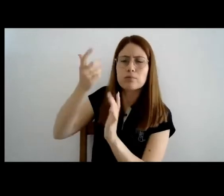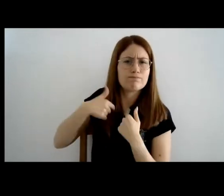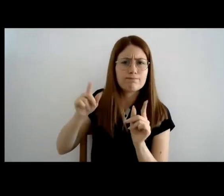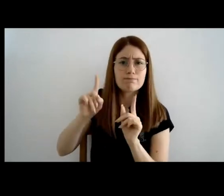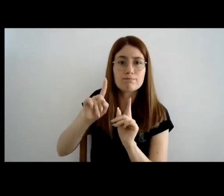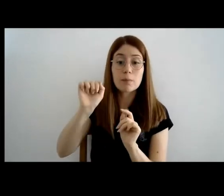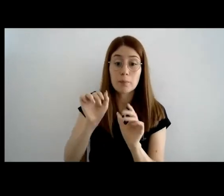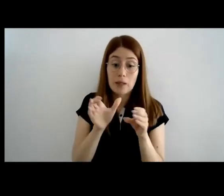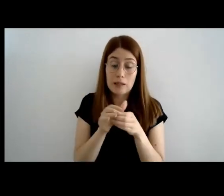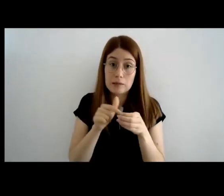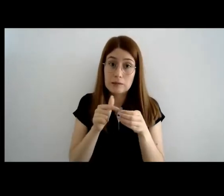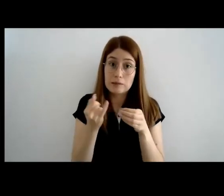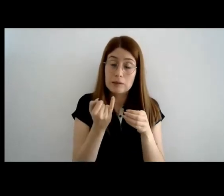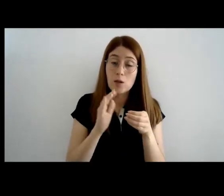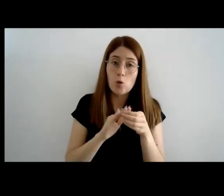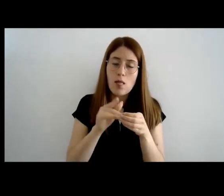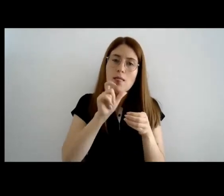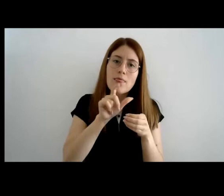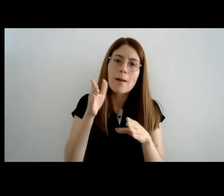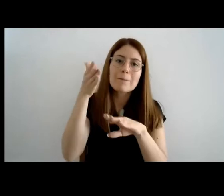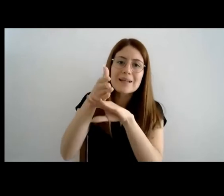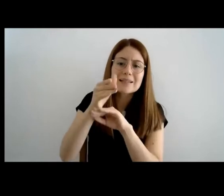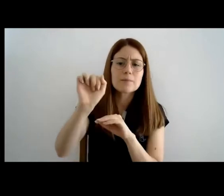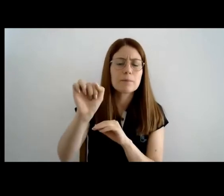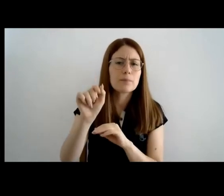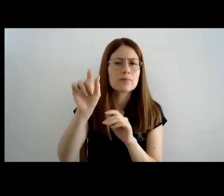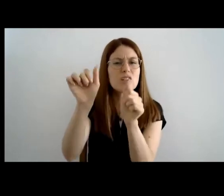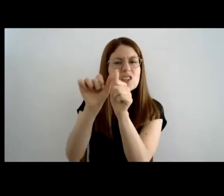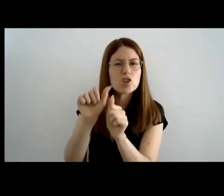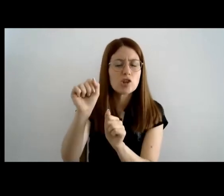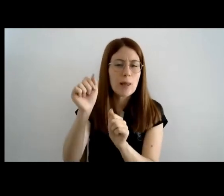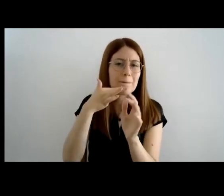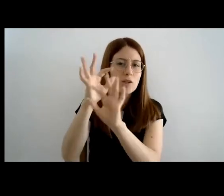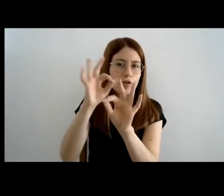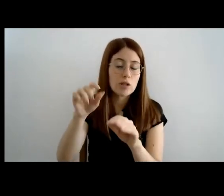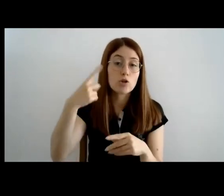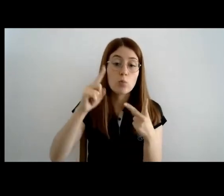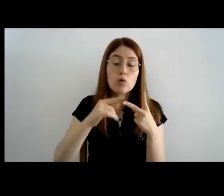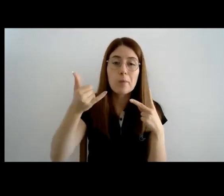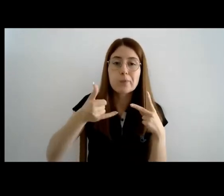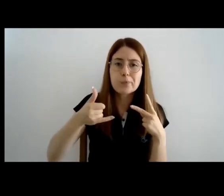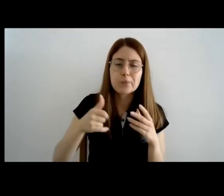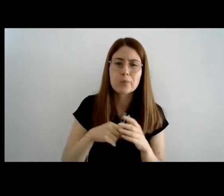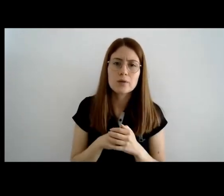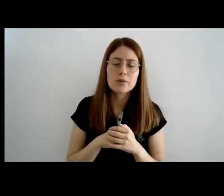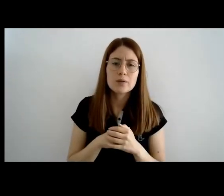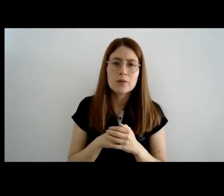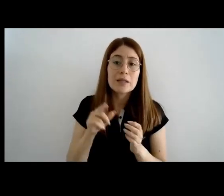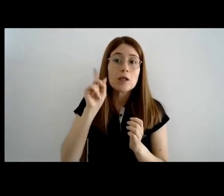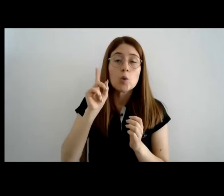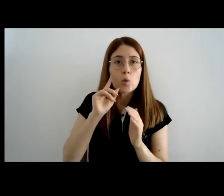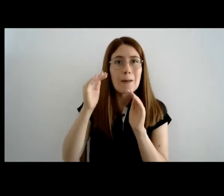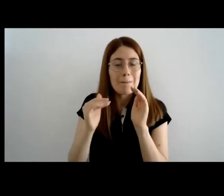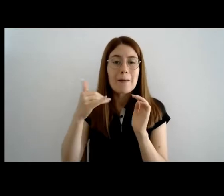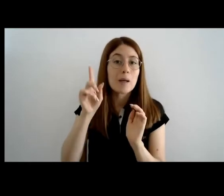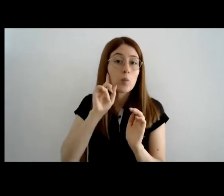organização consegue aceder ao tal ecossistema de excelência. Depois a um nível secundário, menos importante mas muito relevante, o